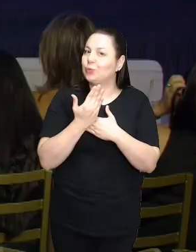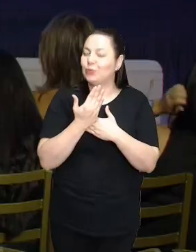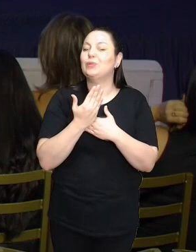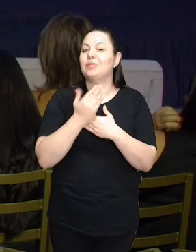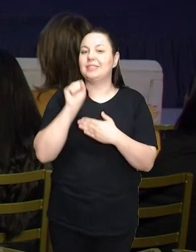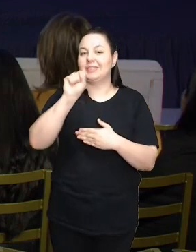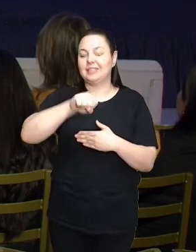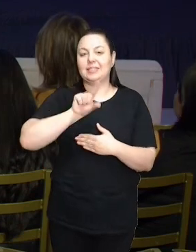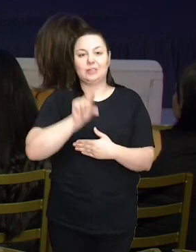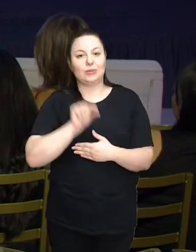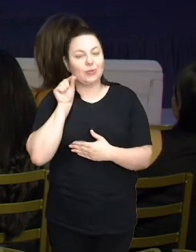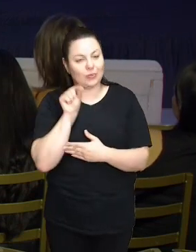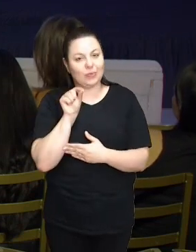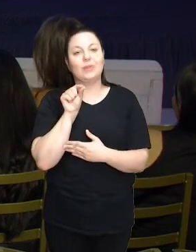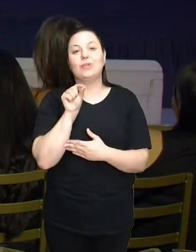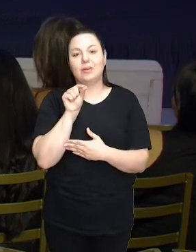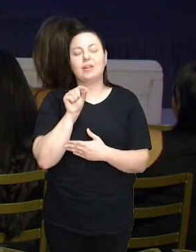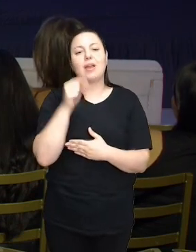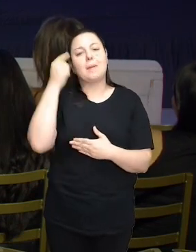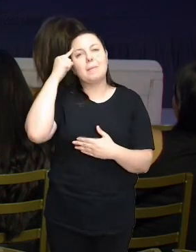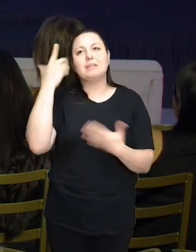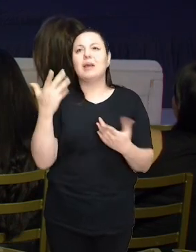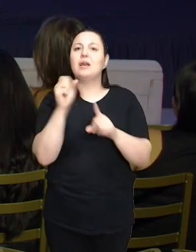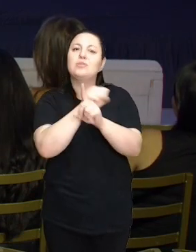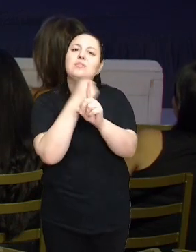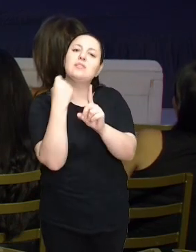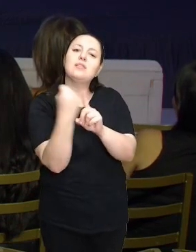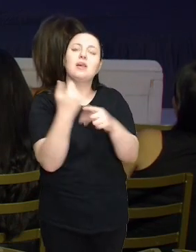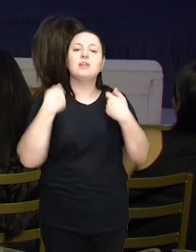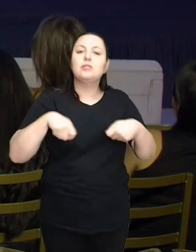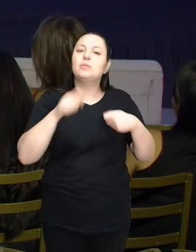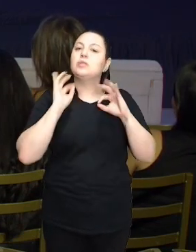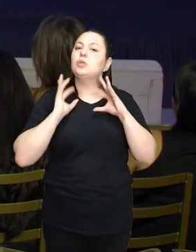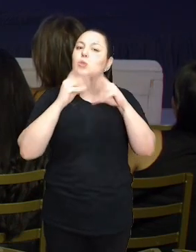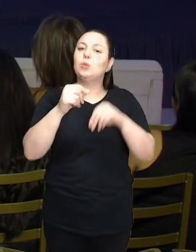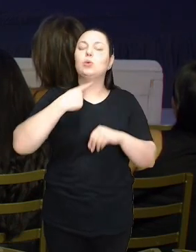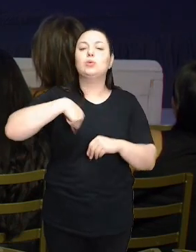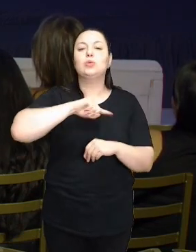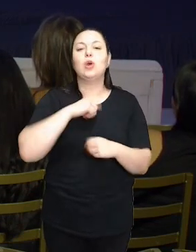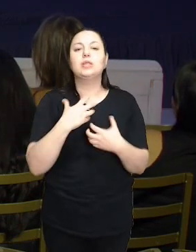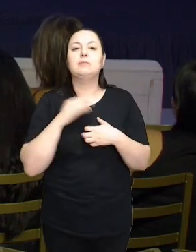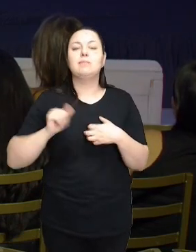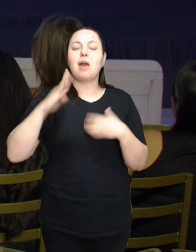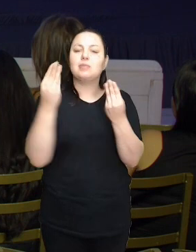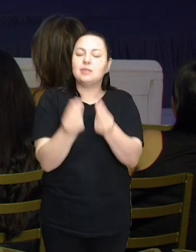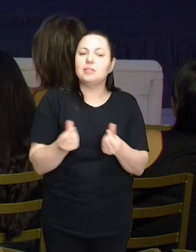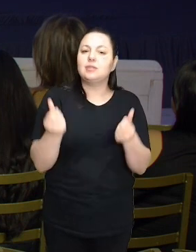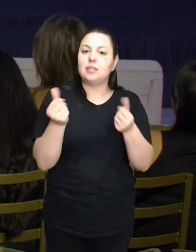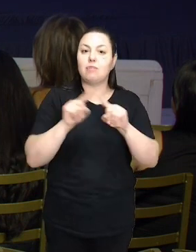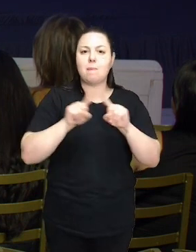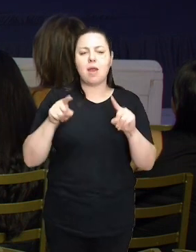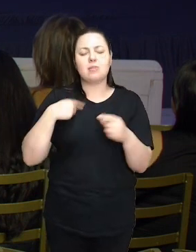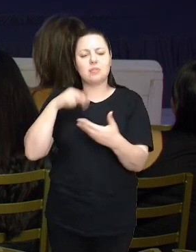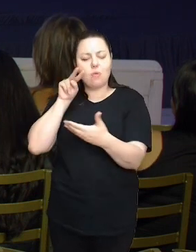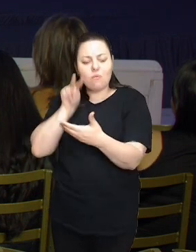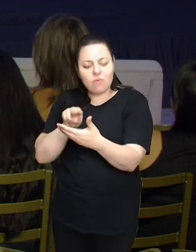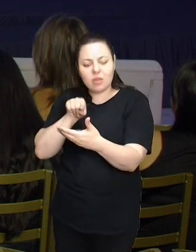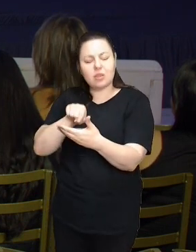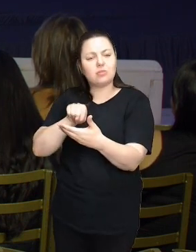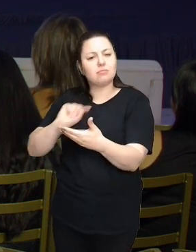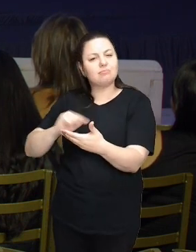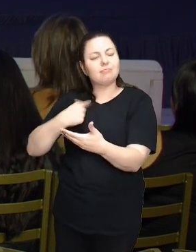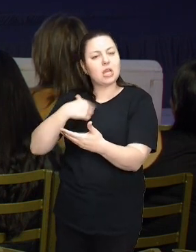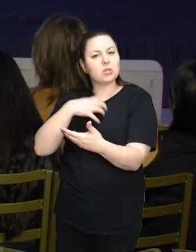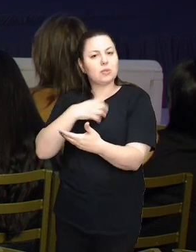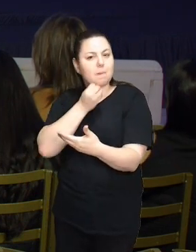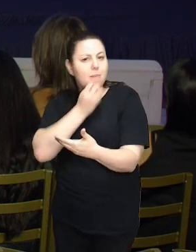né? Então, a gente está falando, uma sociedade que a gente possa ser mais sensível. Então, eu me sinto bem com isso? Não, me sinto mal? O que aconteceu? Por que